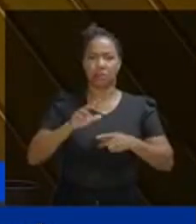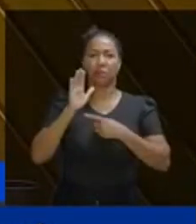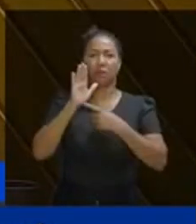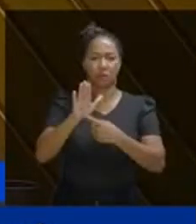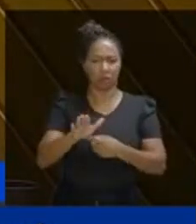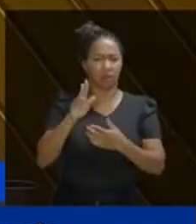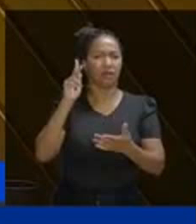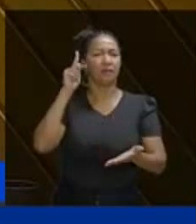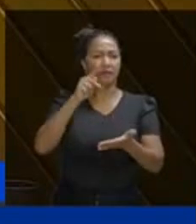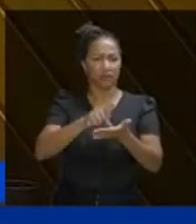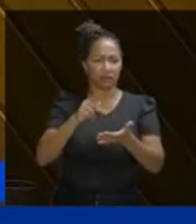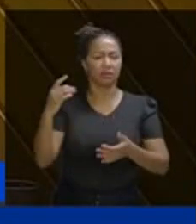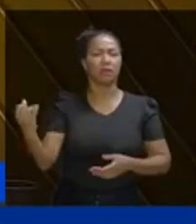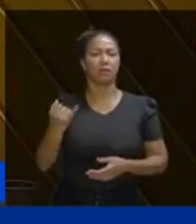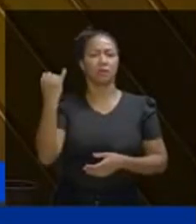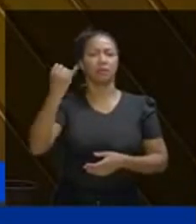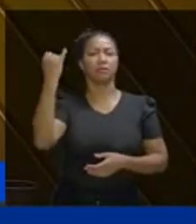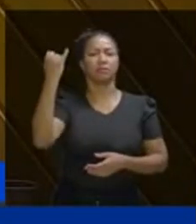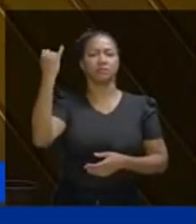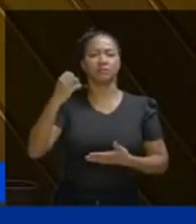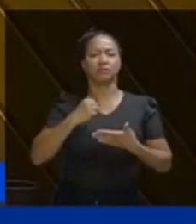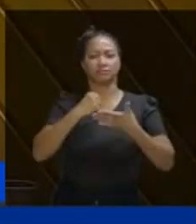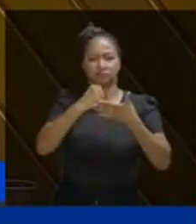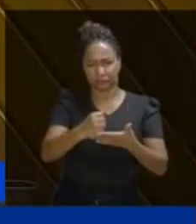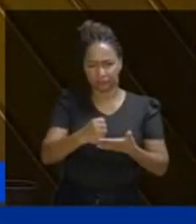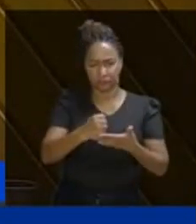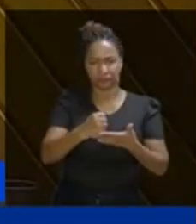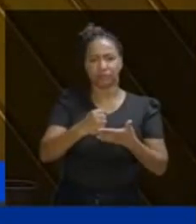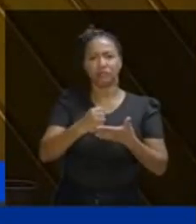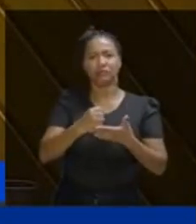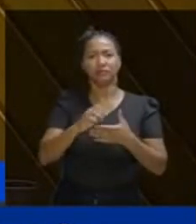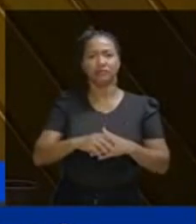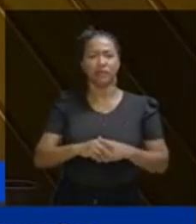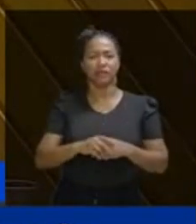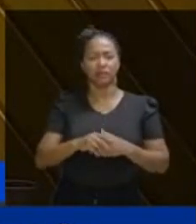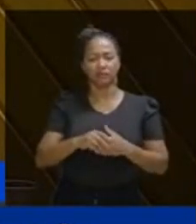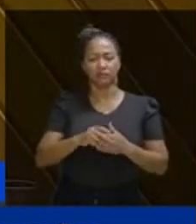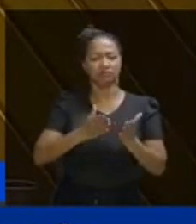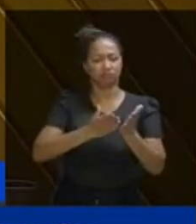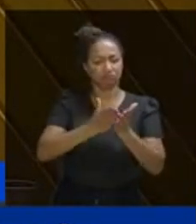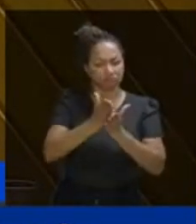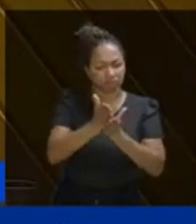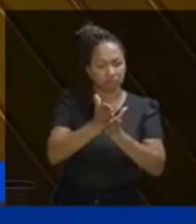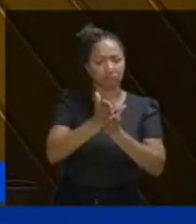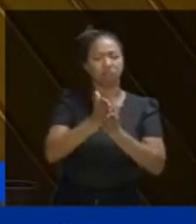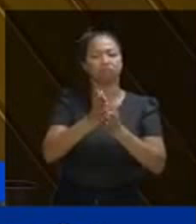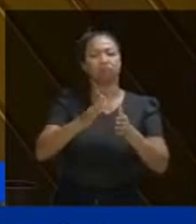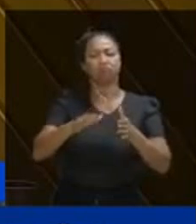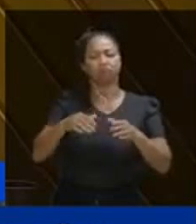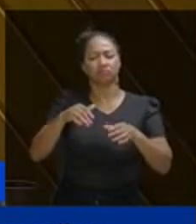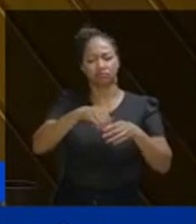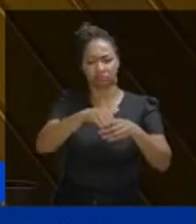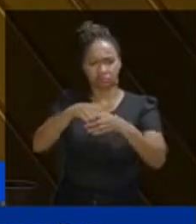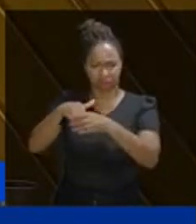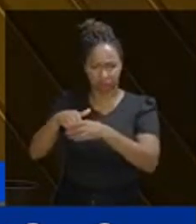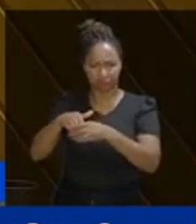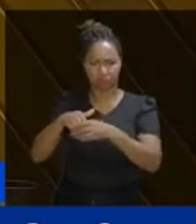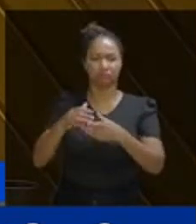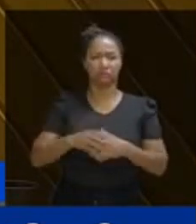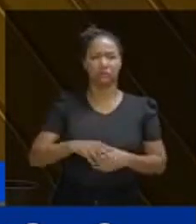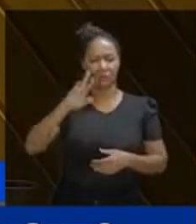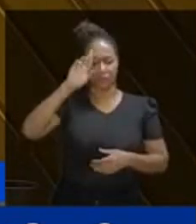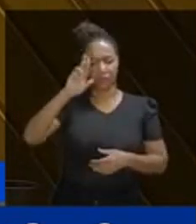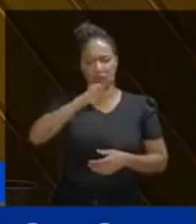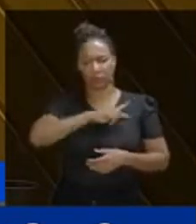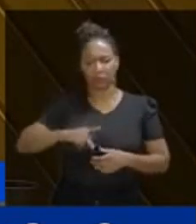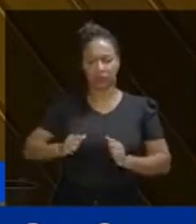mostra verdadeiramente necessária, com fundamento na conveniência da regularidade do processo eleitoral. Com esses argumentos, senhor